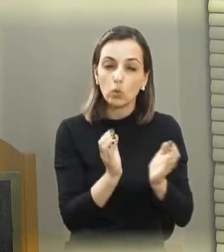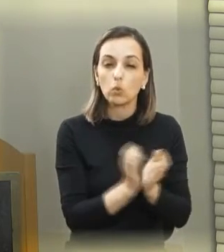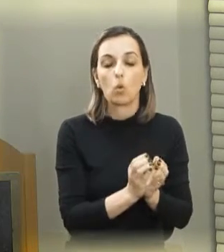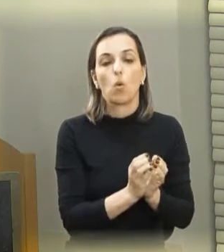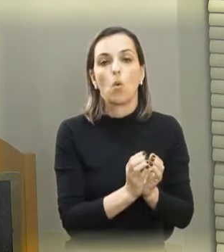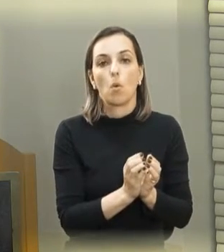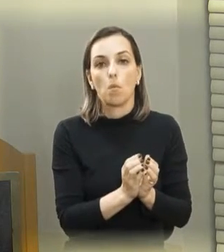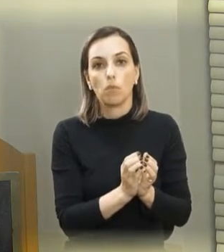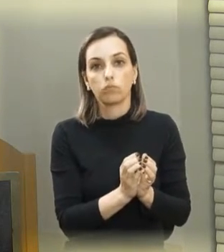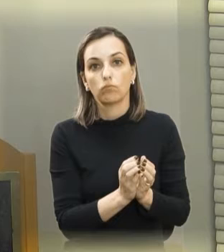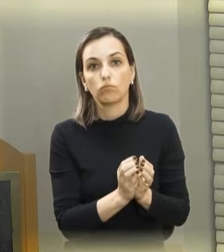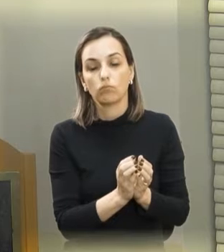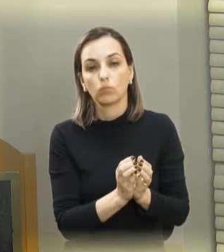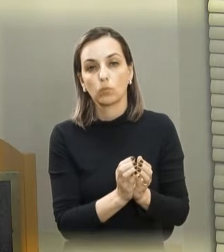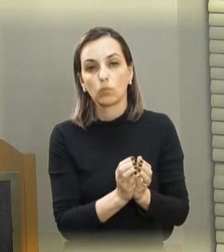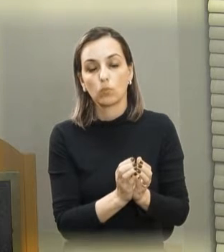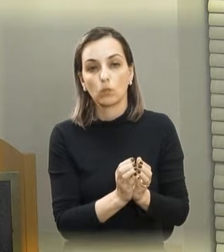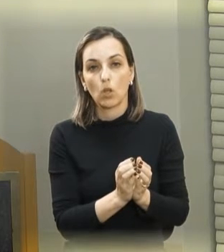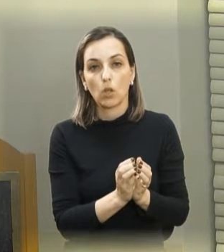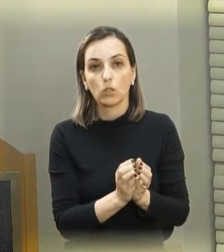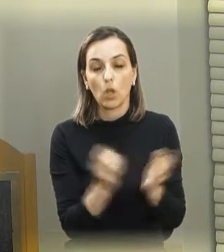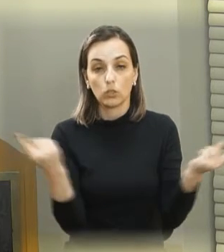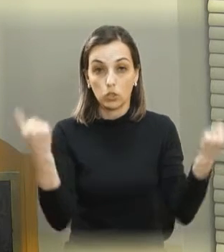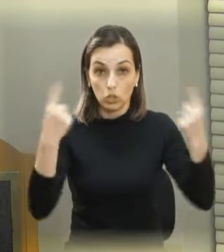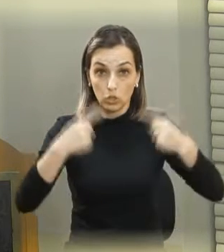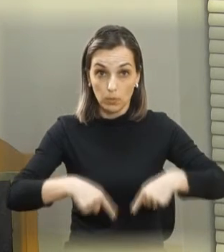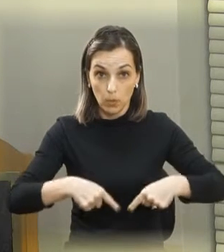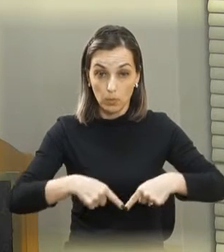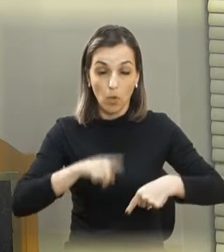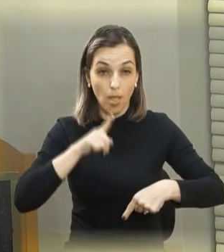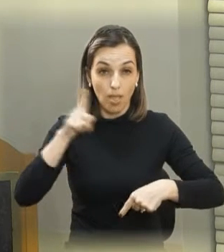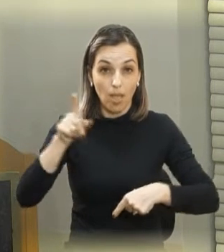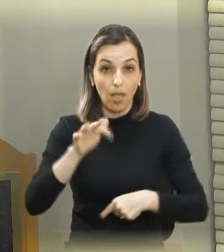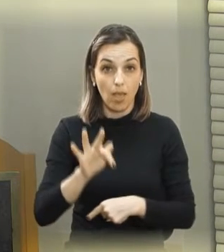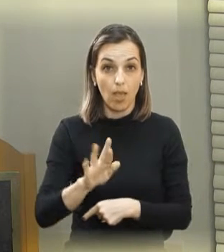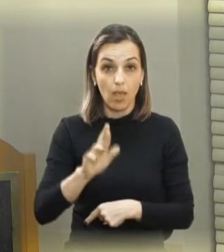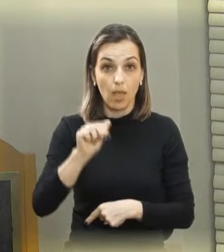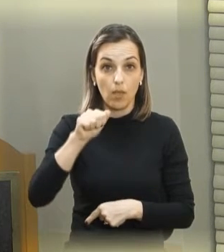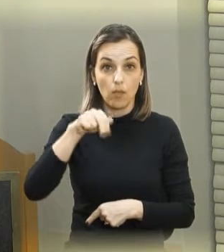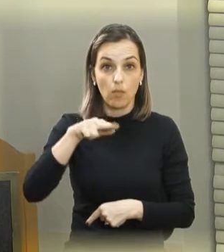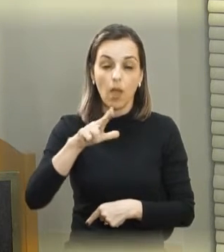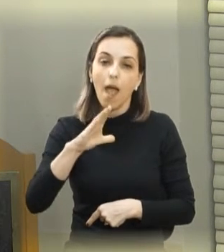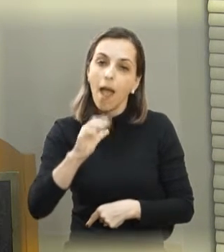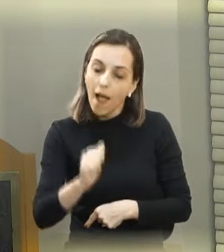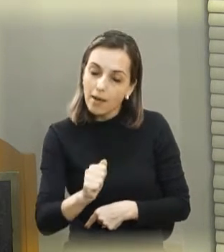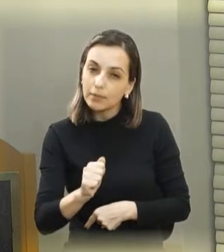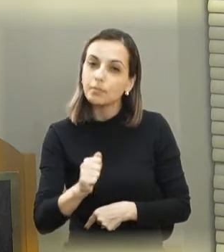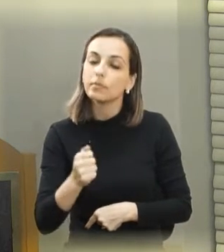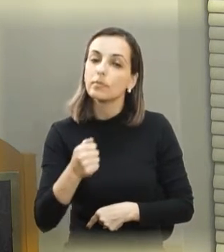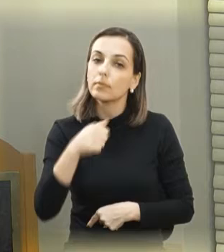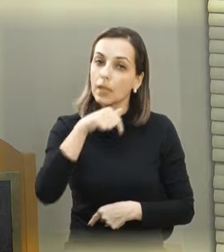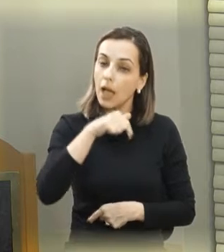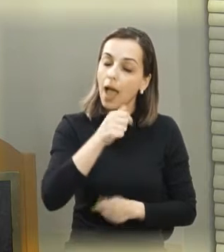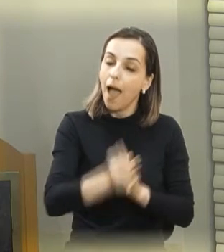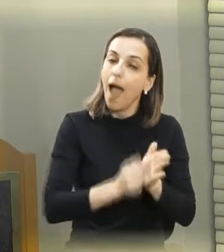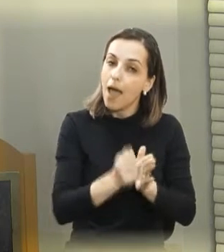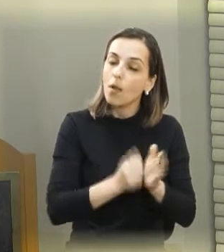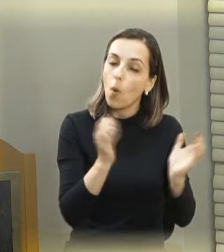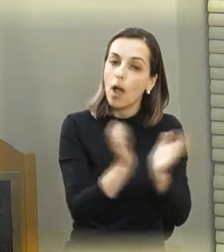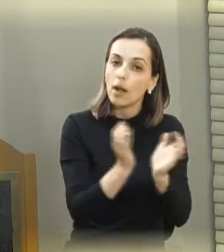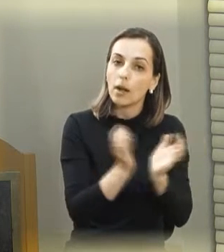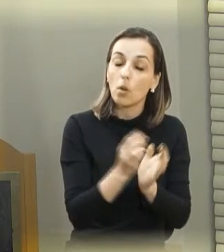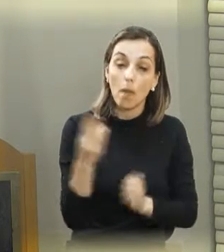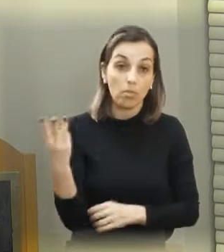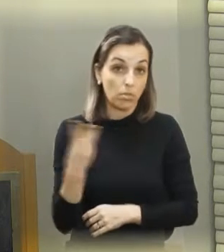dos que participaram dos jogos regionais lá em Franca onde ela na qual era o corpo a terceira colocação né